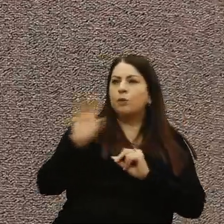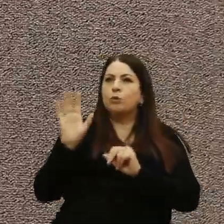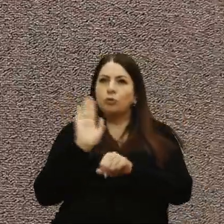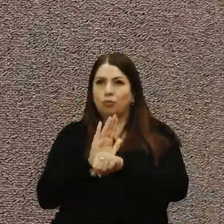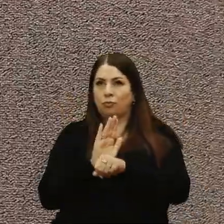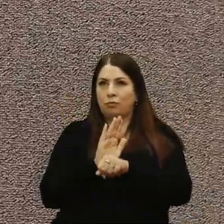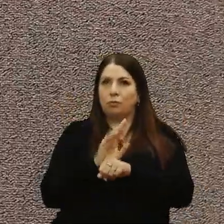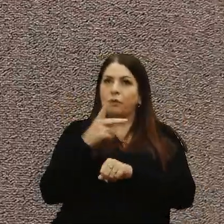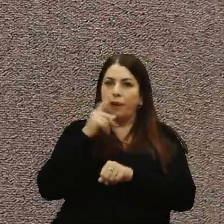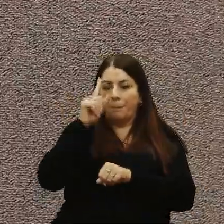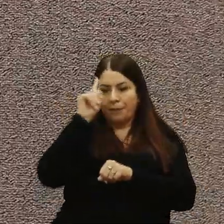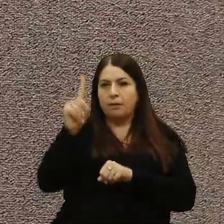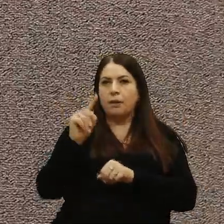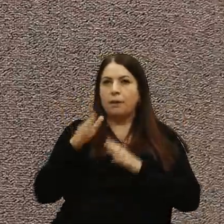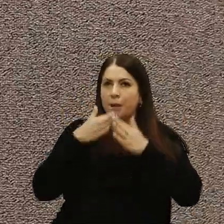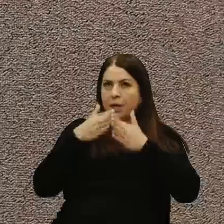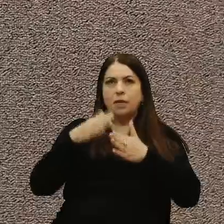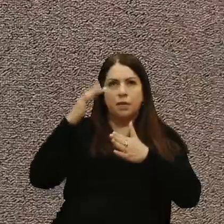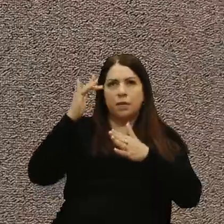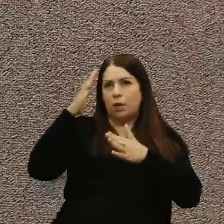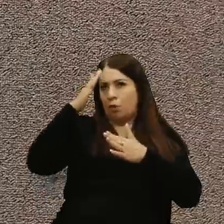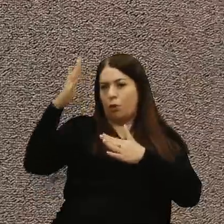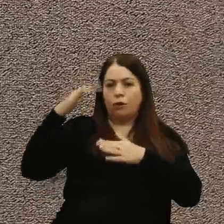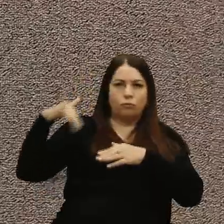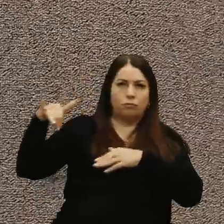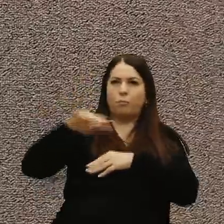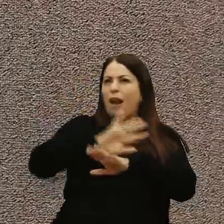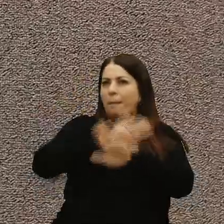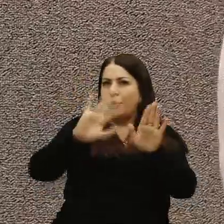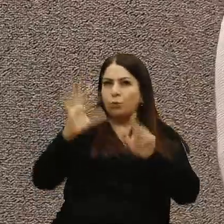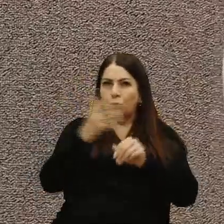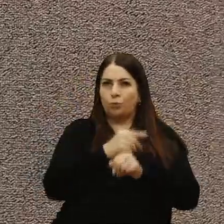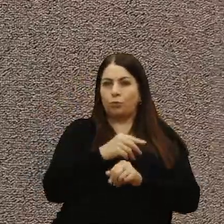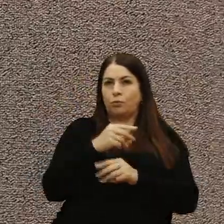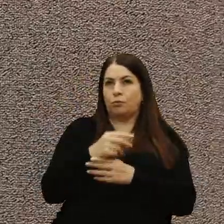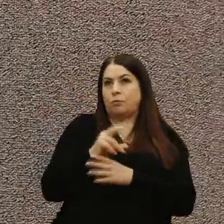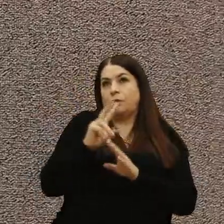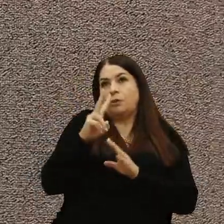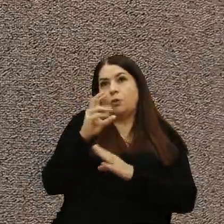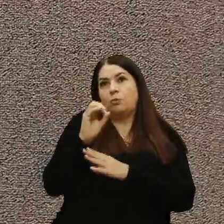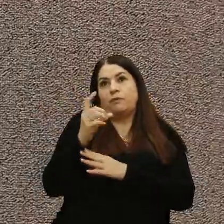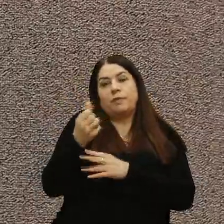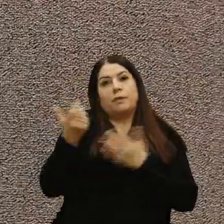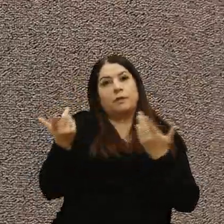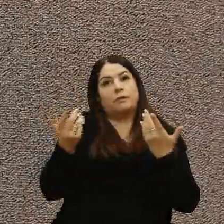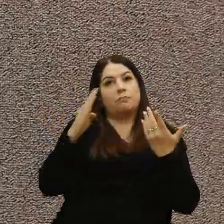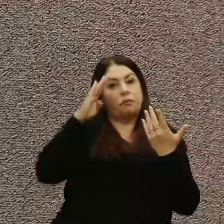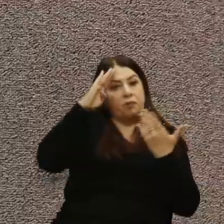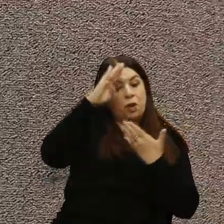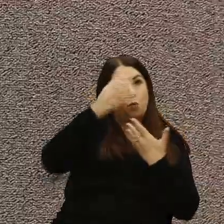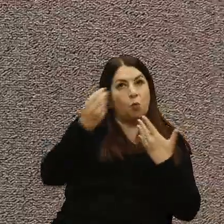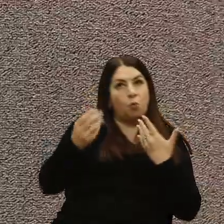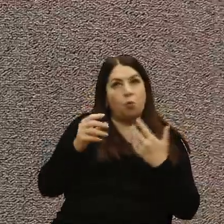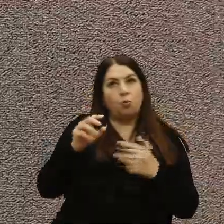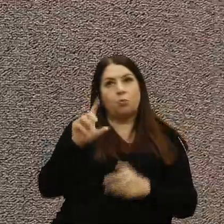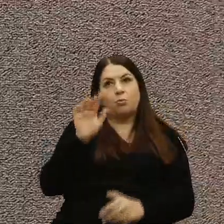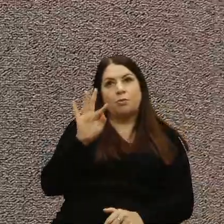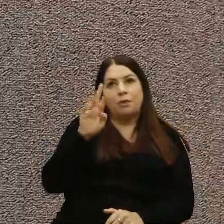ajuda. Ele vai mandar a Marinha, Aeronáutica e Exército para liquidar a fatura lá em 26, caso vier Bolsonaro, caso vier